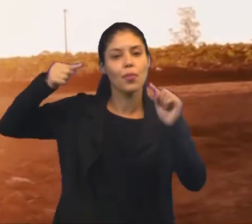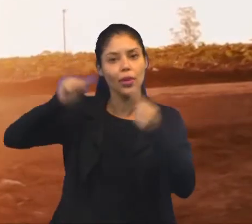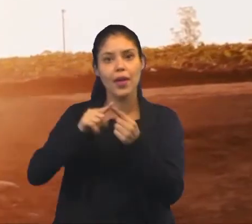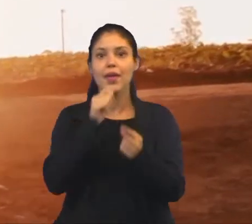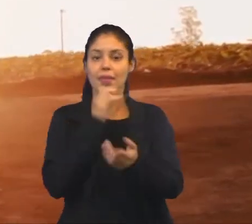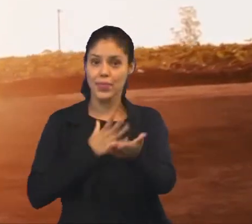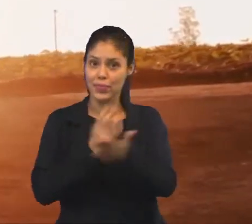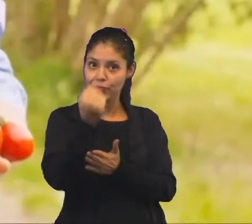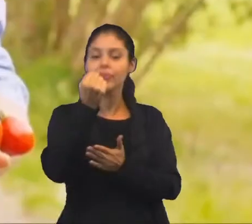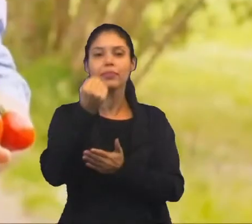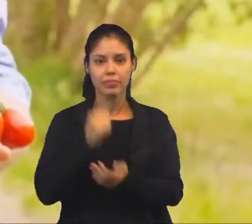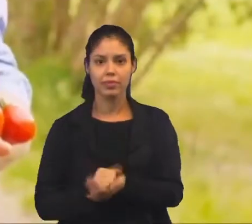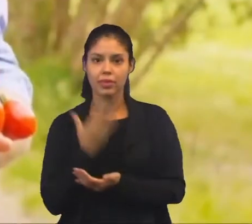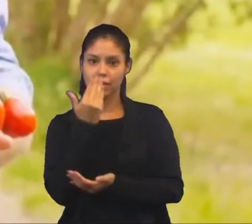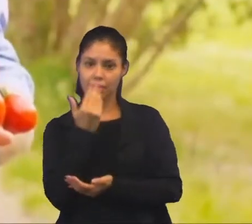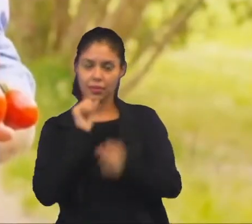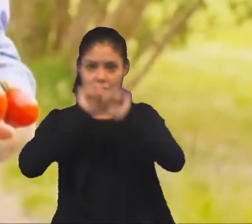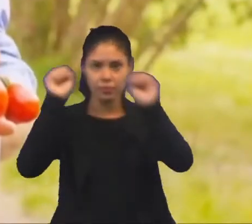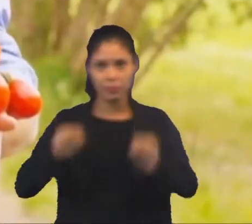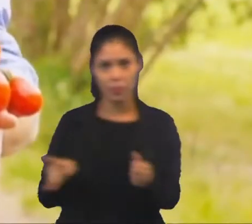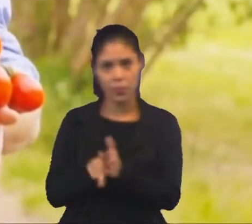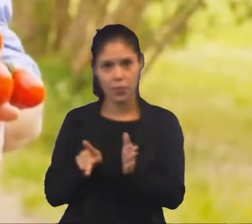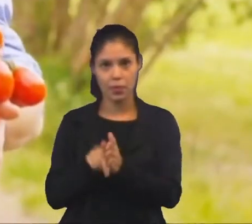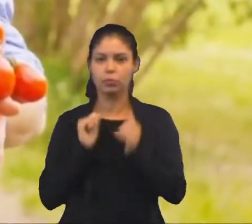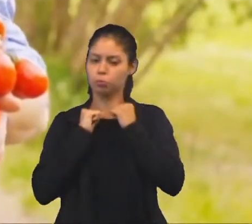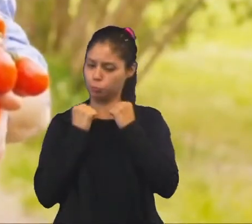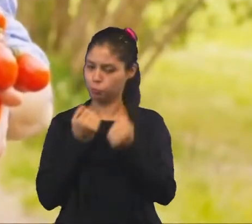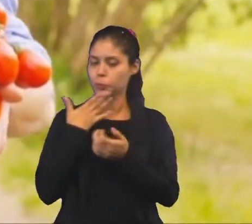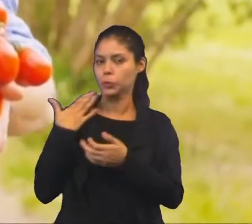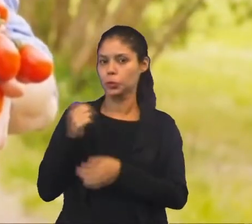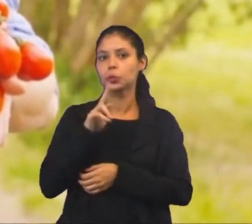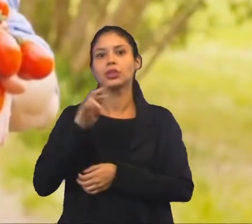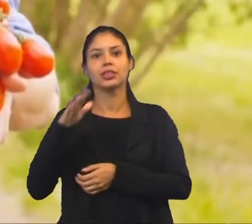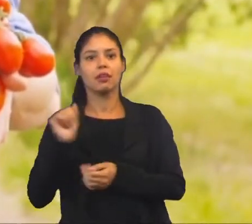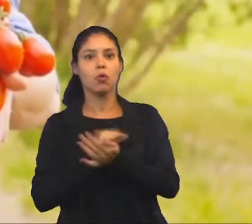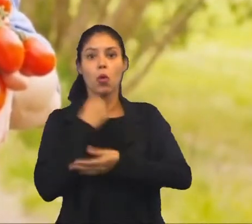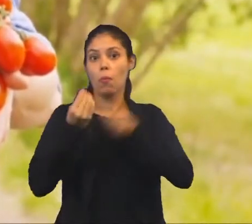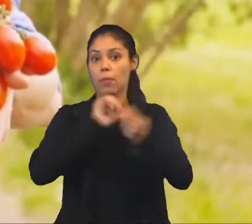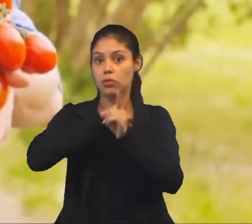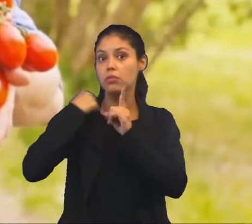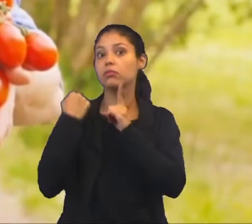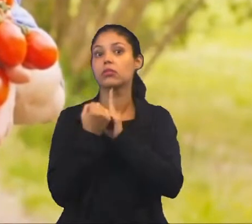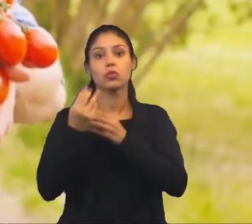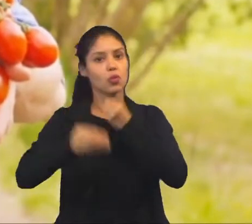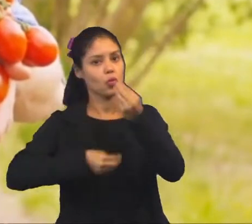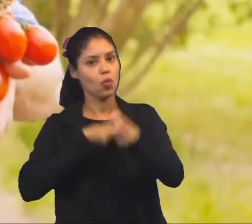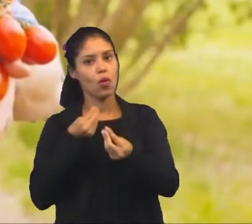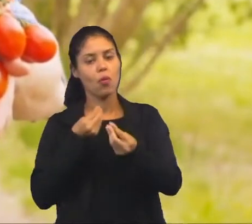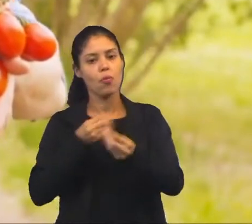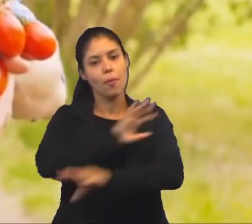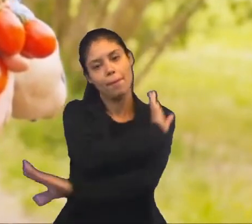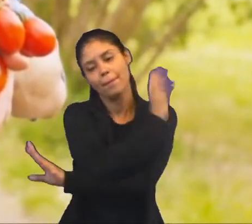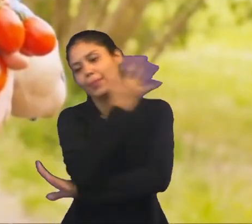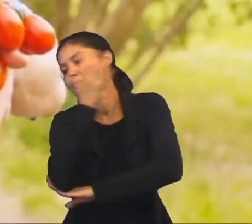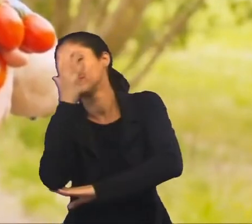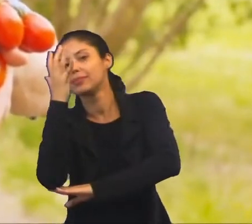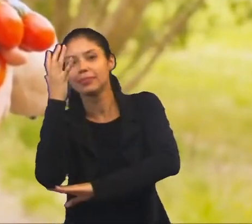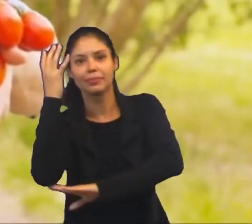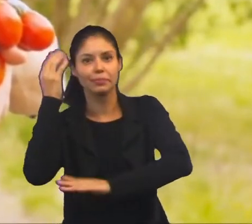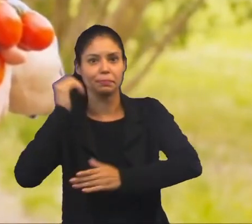conquistar um sistema alimentar mais justo e sustentável, tanto para a sociedade quanto para o meio ambiente.